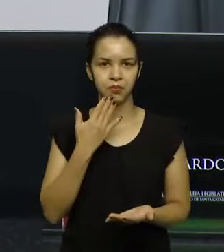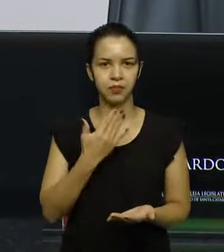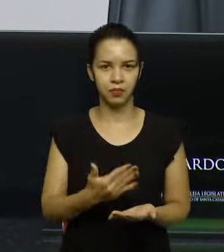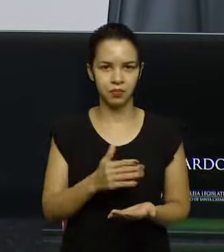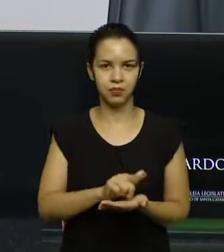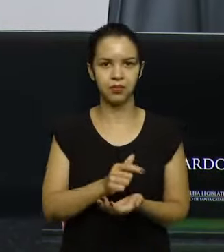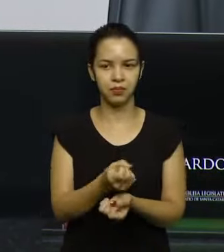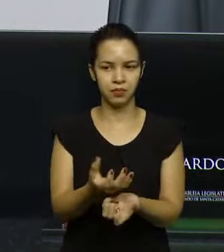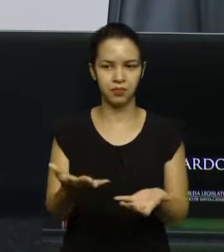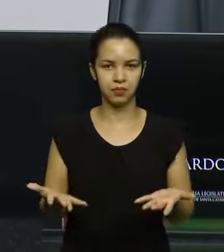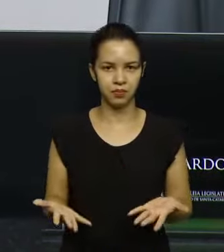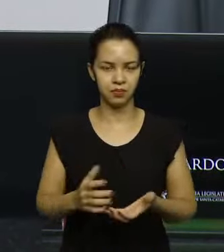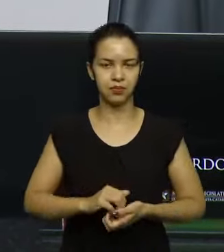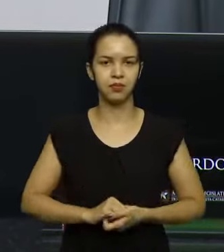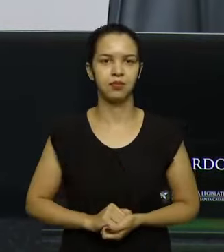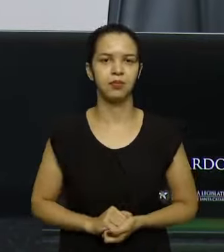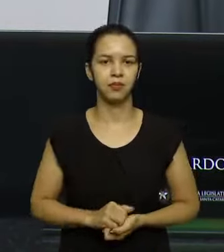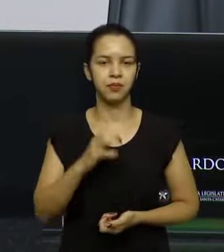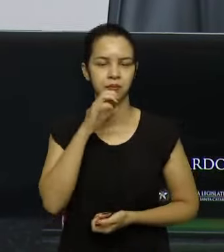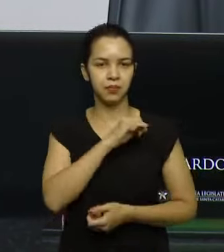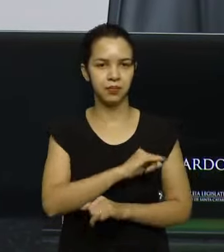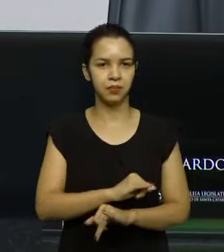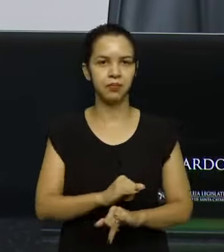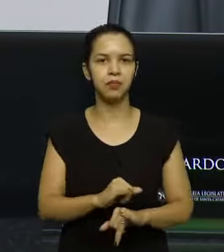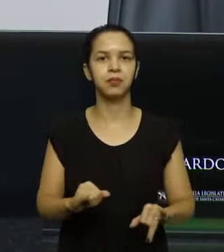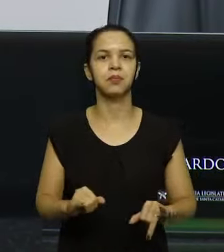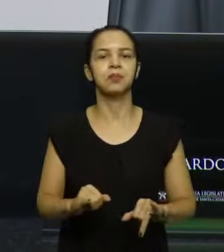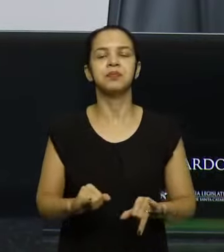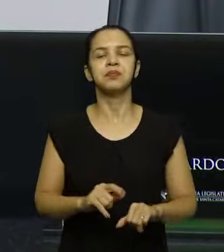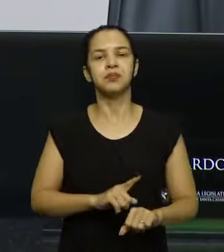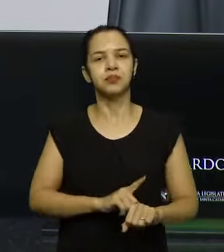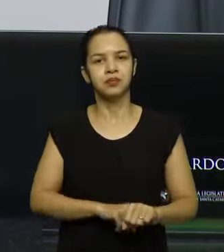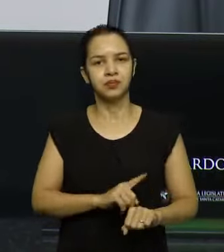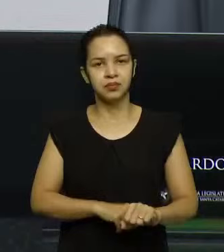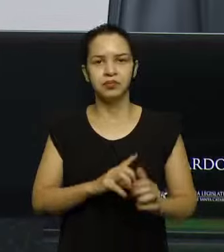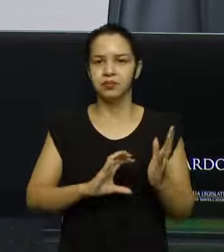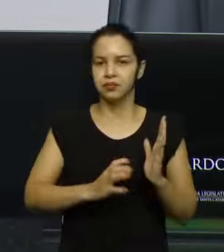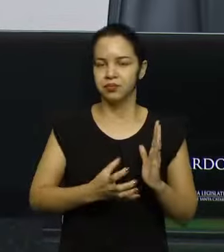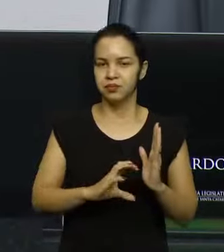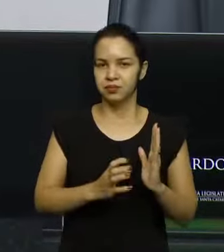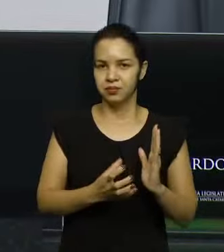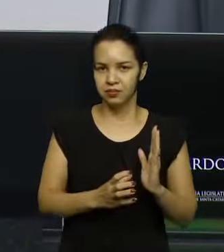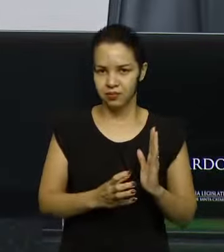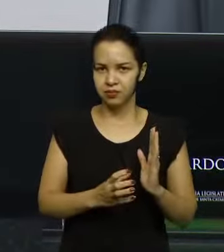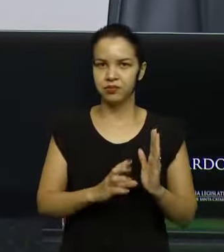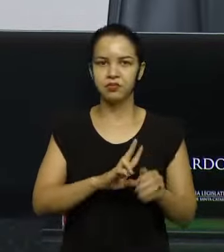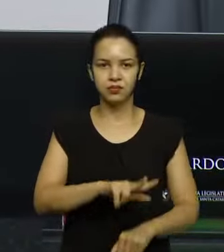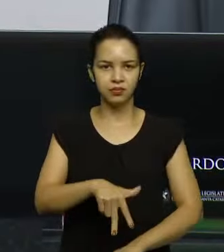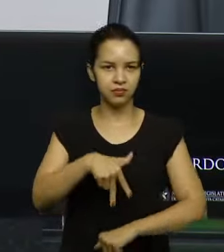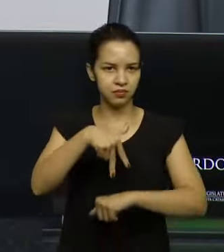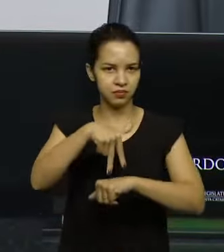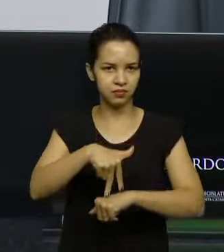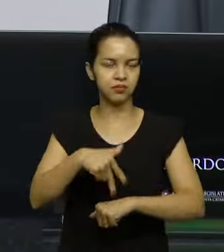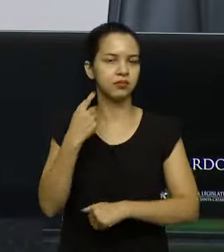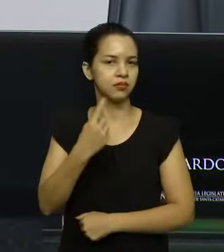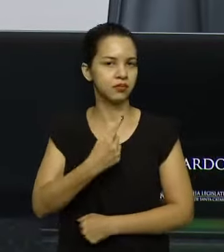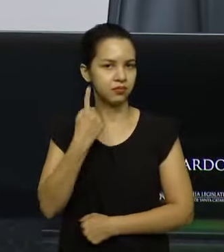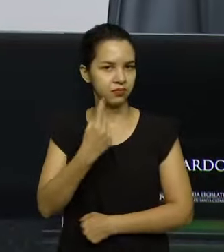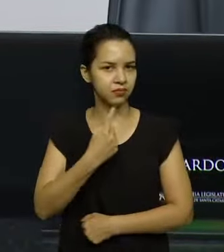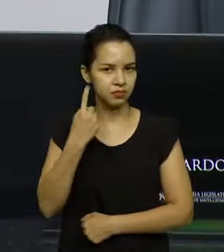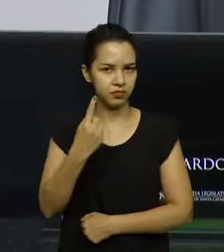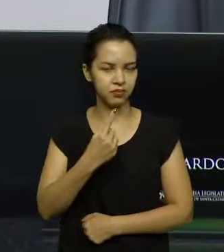procedesse à distribuição. Grande expediente. Neste horário destinado aos partidos políticos, fizeram uso da palavra os senhores deputados